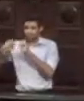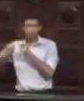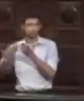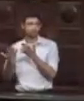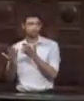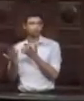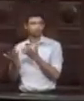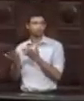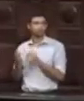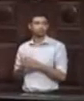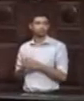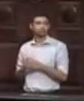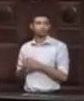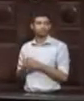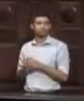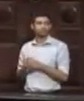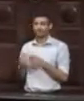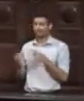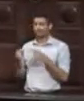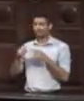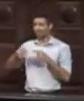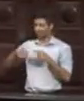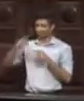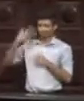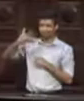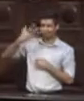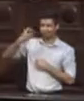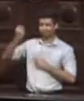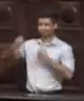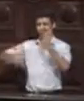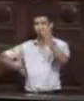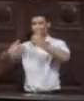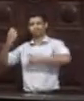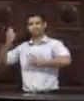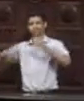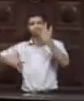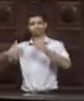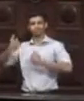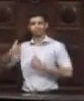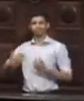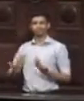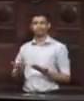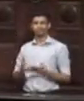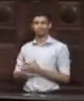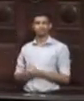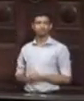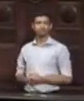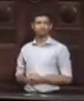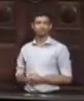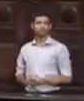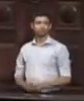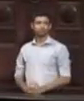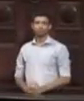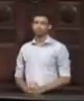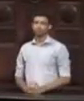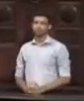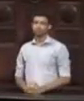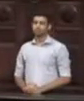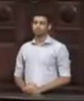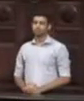relação à matéria que está sendo objeto de discussão na ocasião.